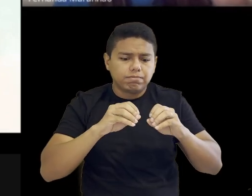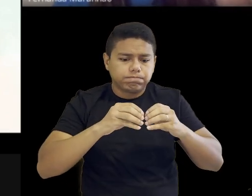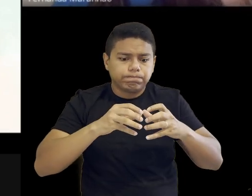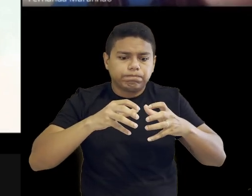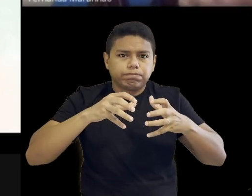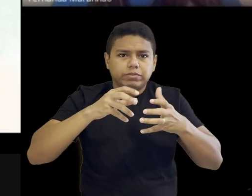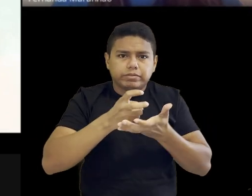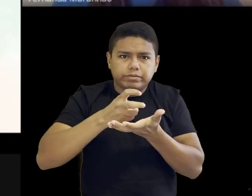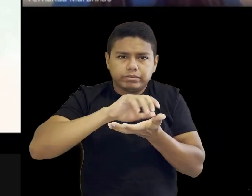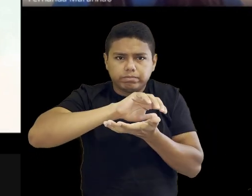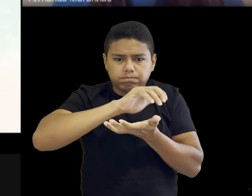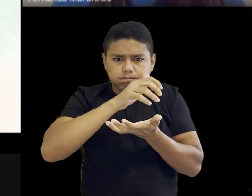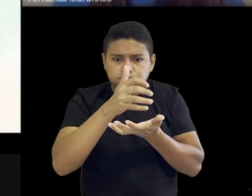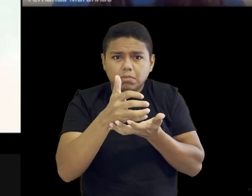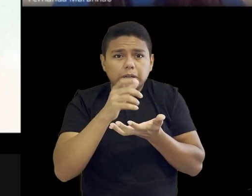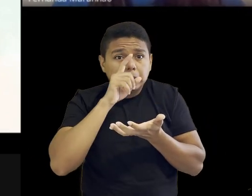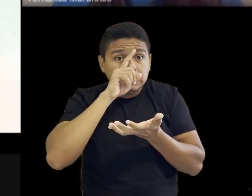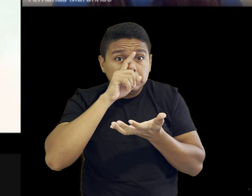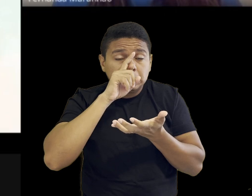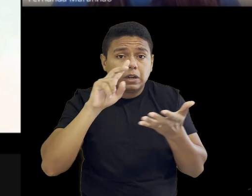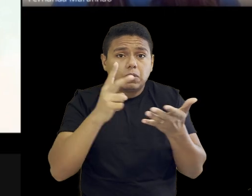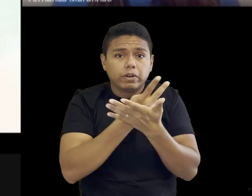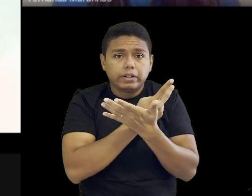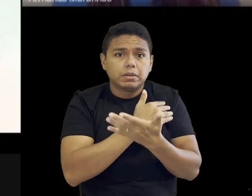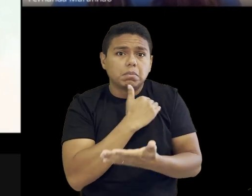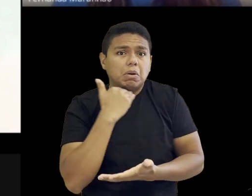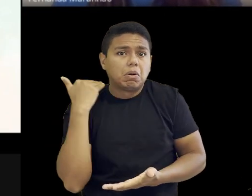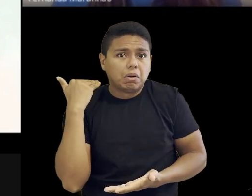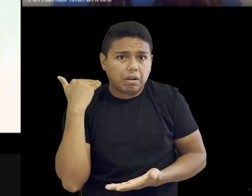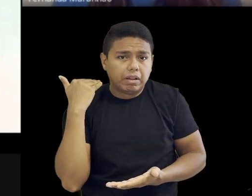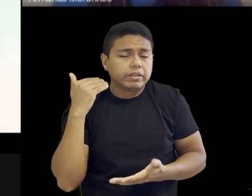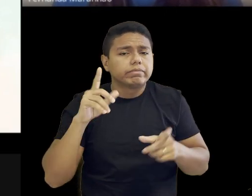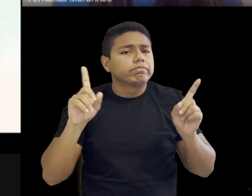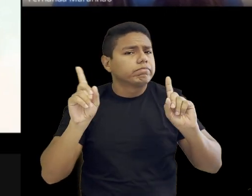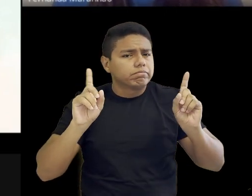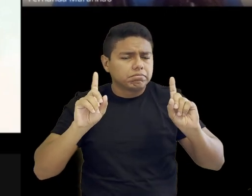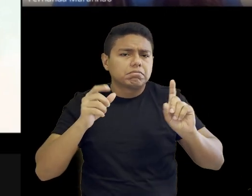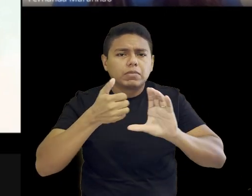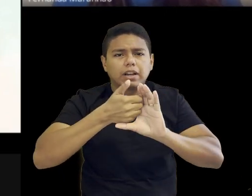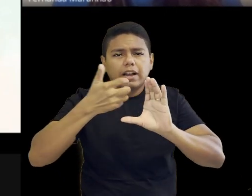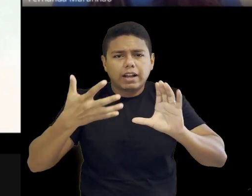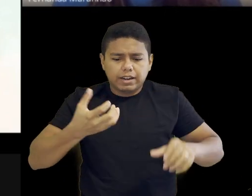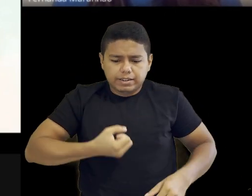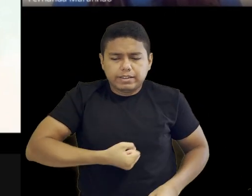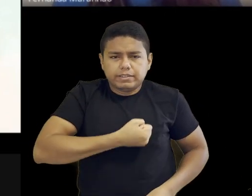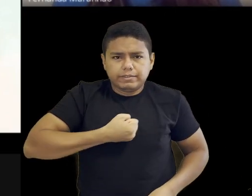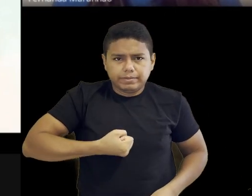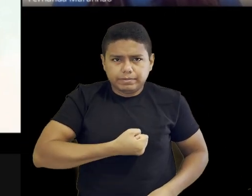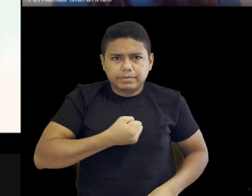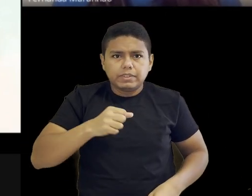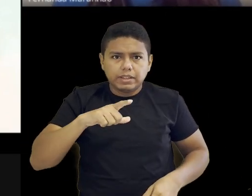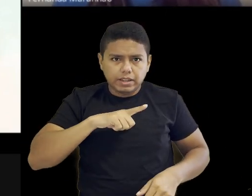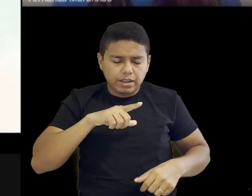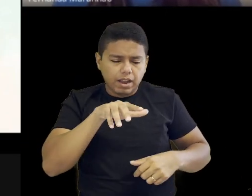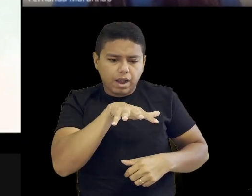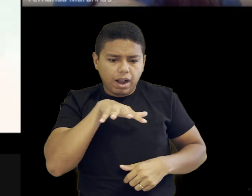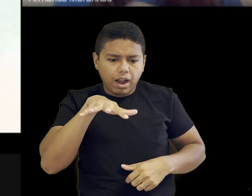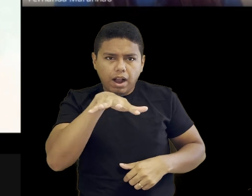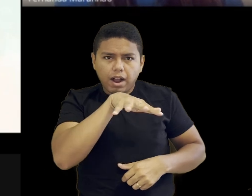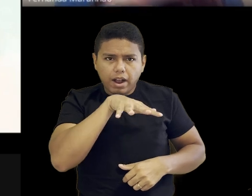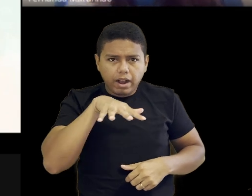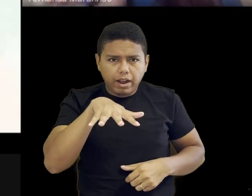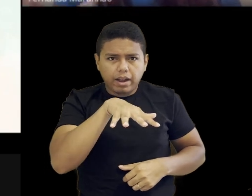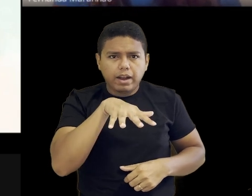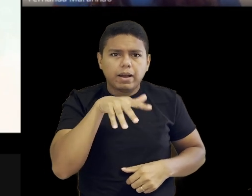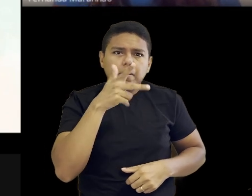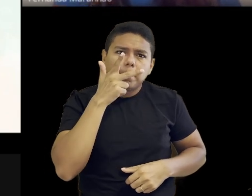do saco gestacional e que não é ameaçadora à vida. Ele tem características na ultrassonografia de uma